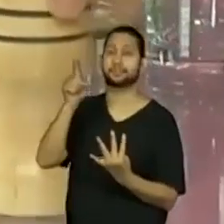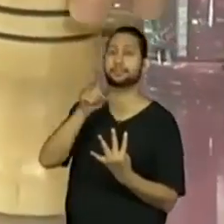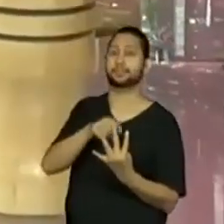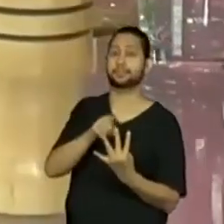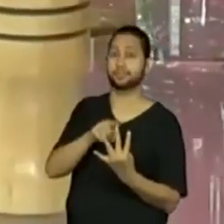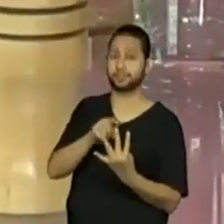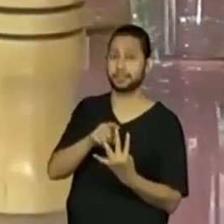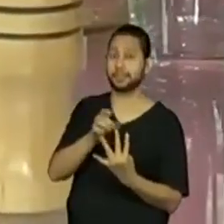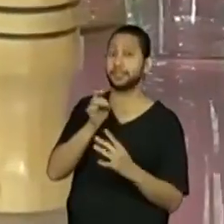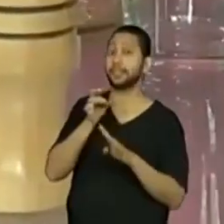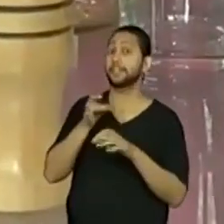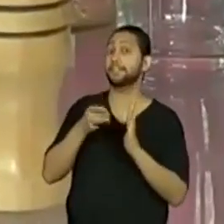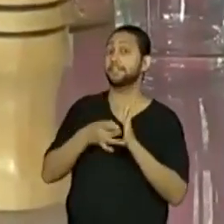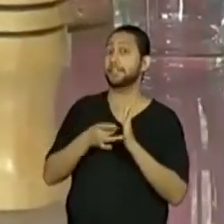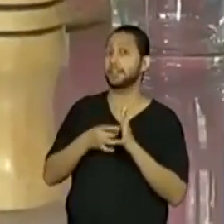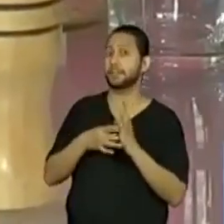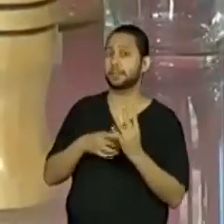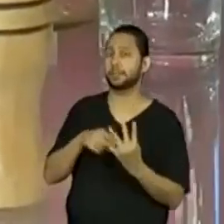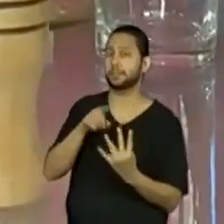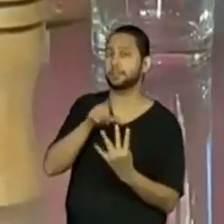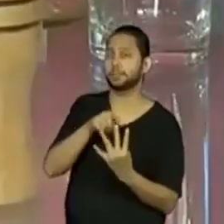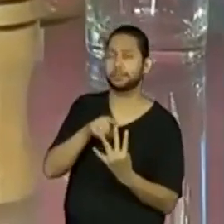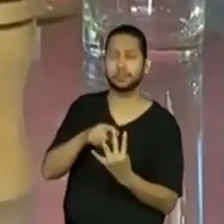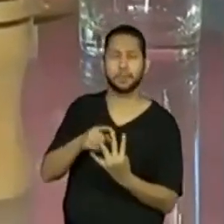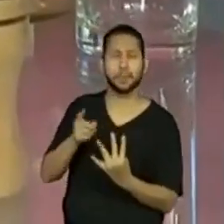Próximo copo, um copo de vidro.